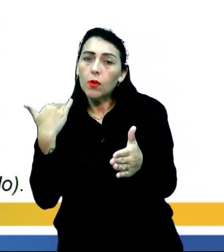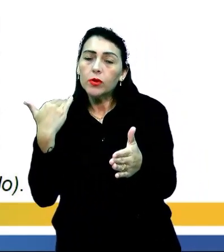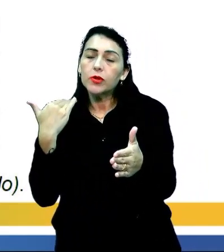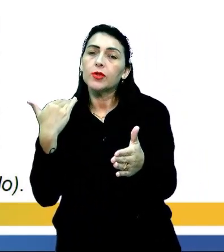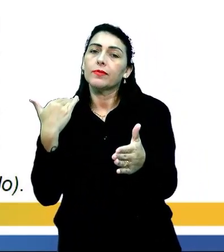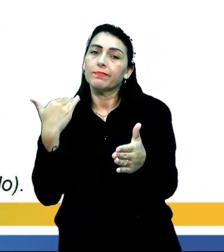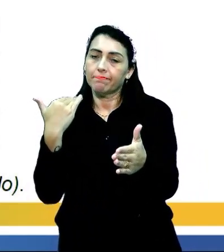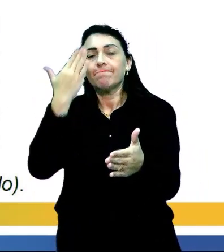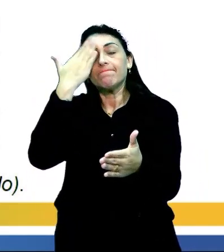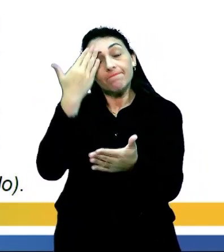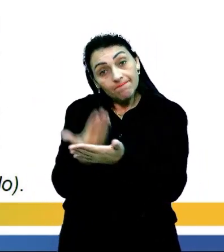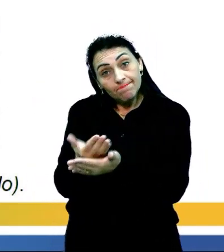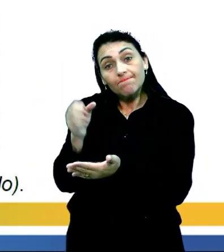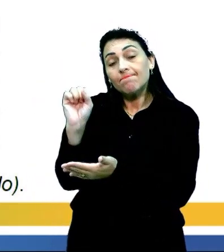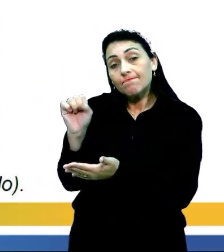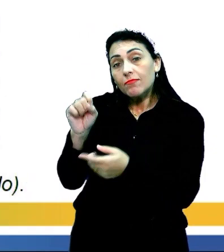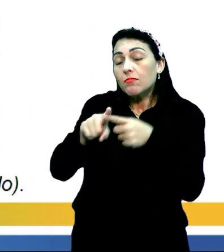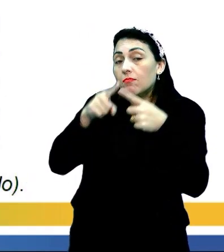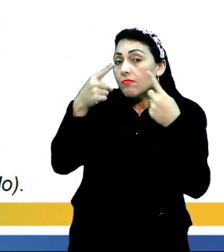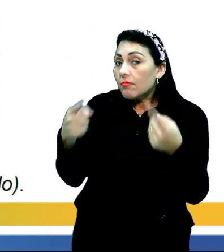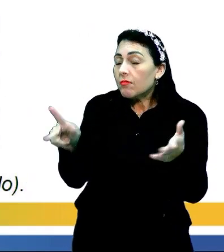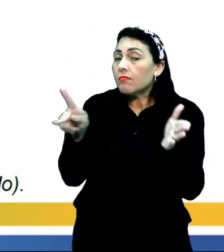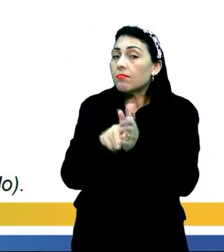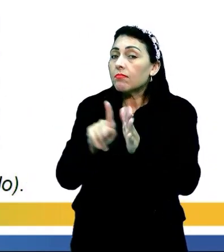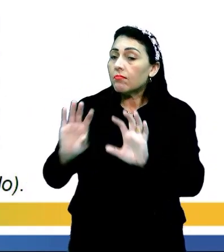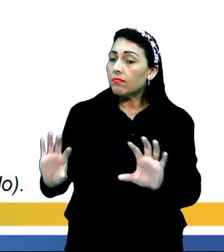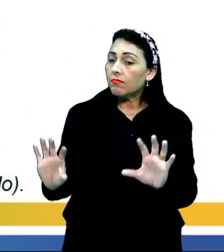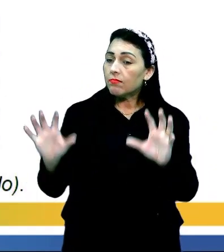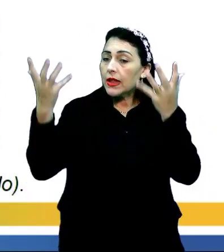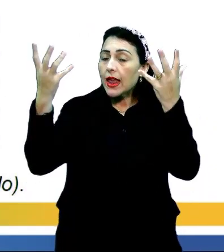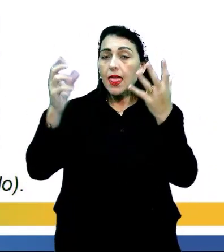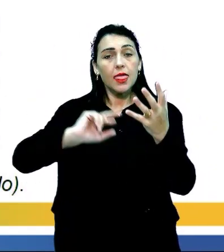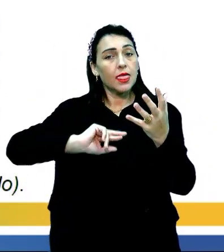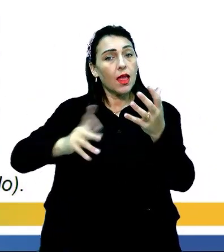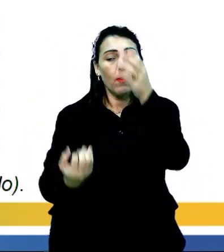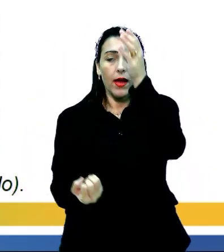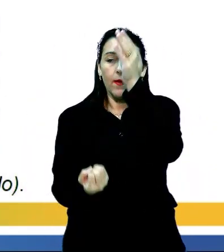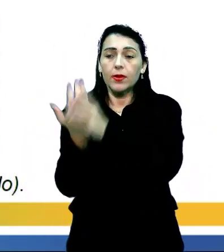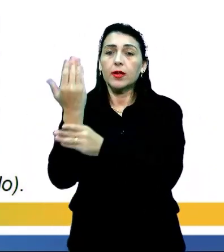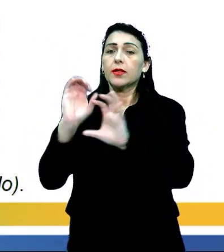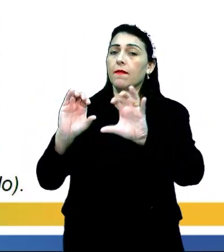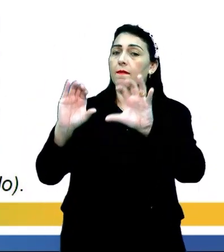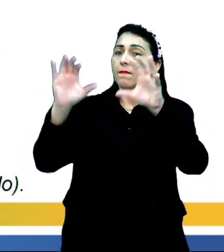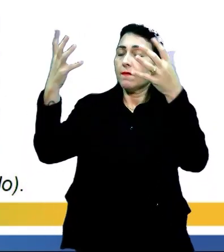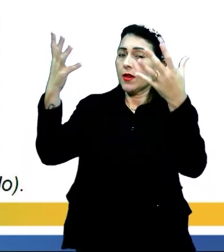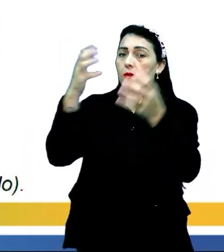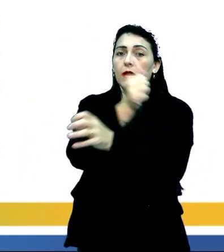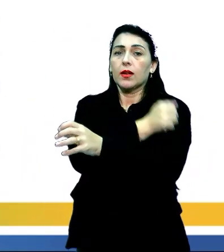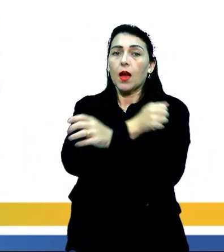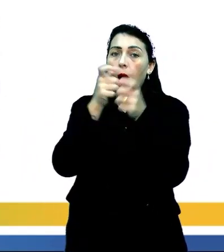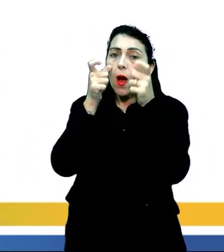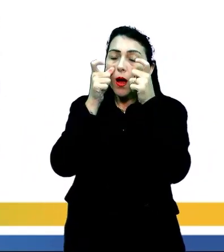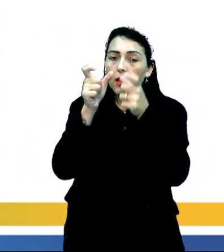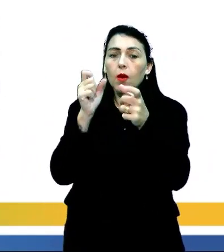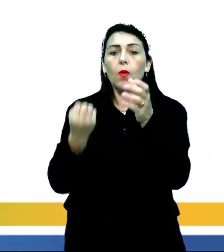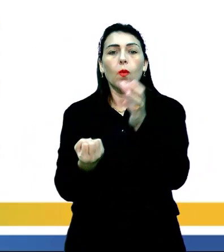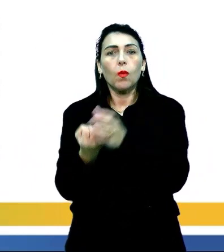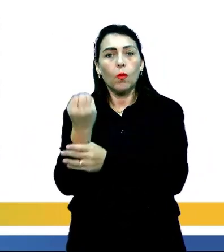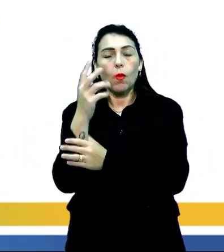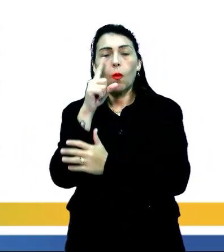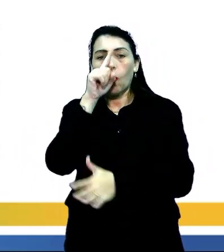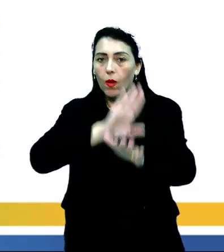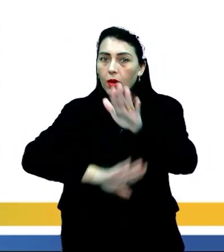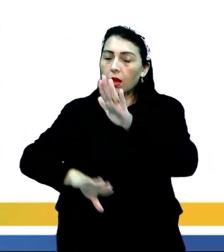ou seja eles acreditam mas faz parte da festa e não é a origem da festa então o estudante ele tem que ter cuidado tá